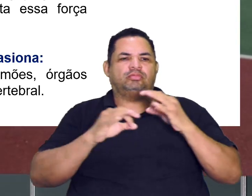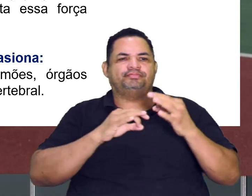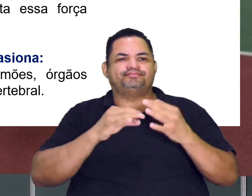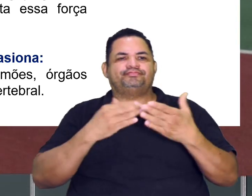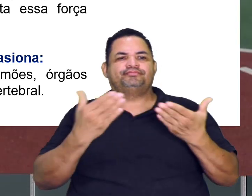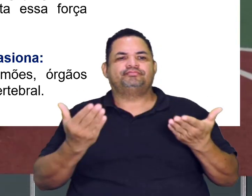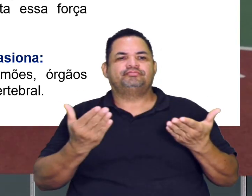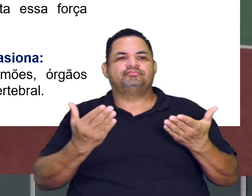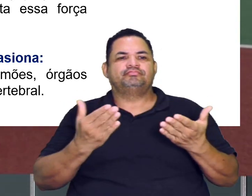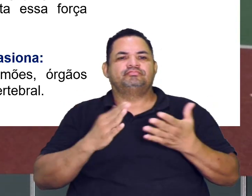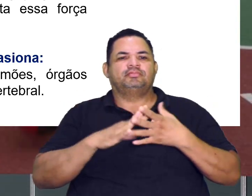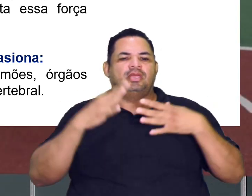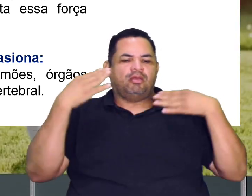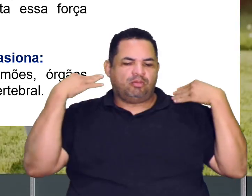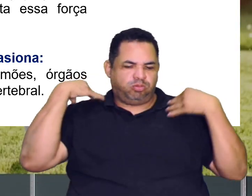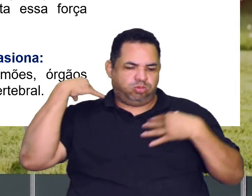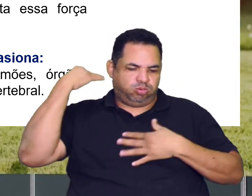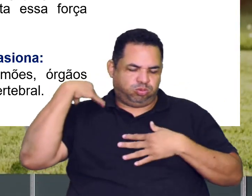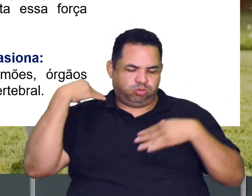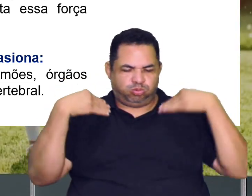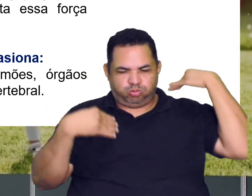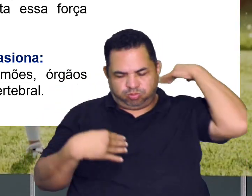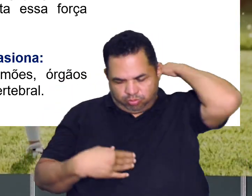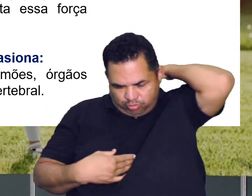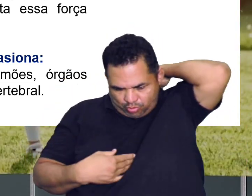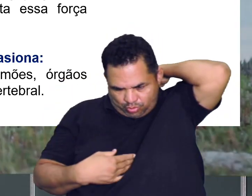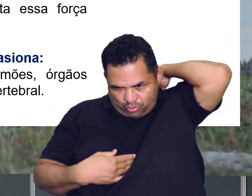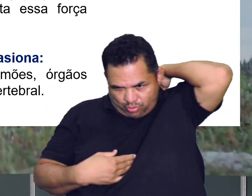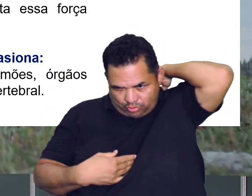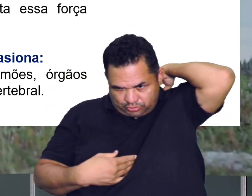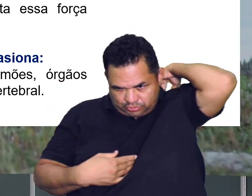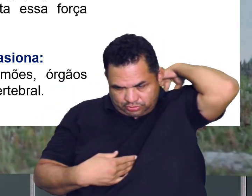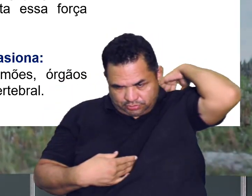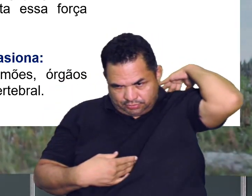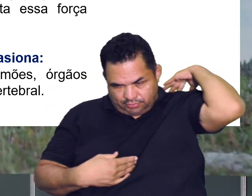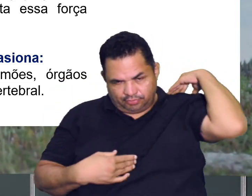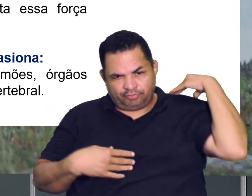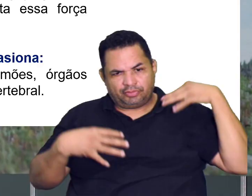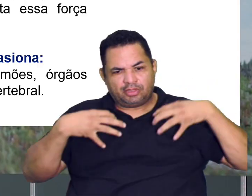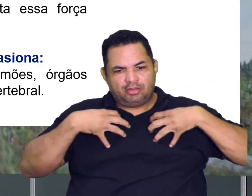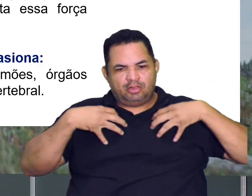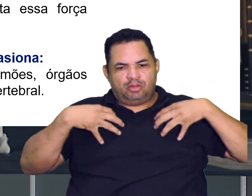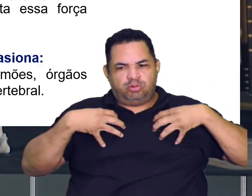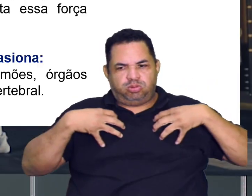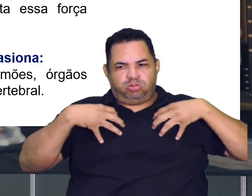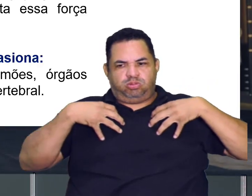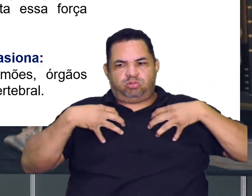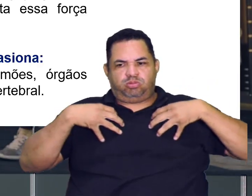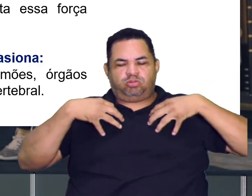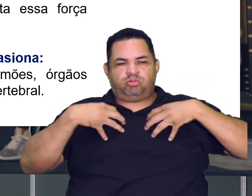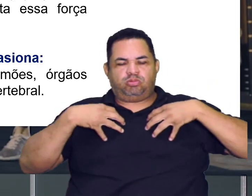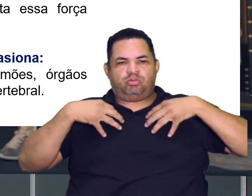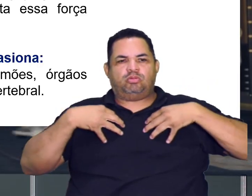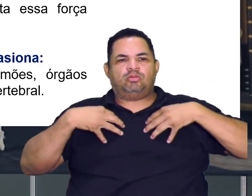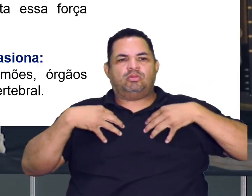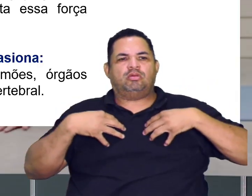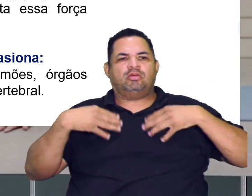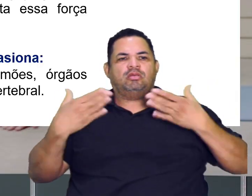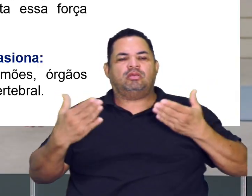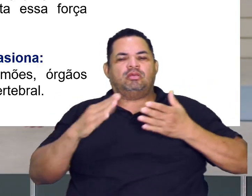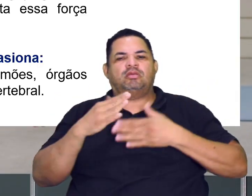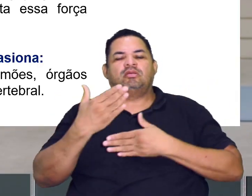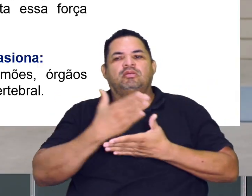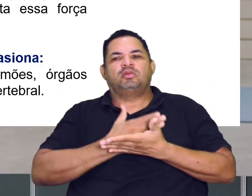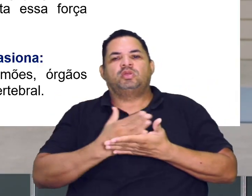Órgãos esses como pulmões, né? Os órgãos que estão interligados aí a essas dores que começam a ficar